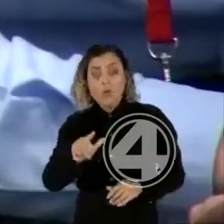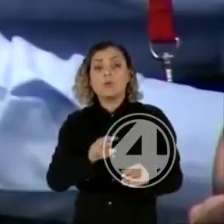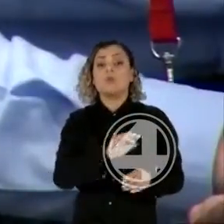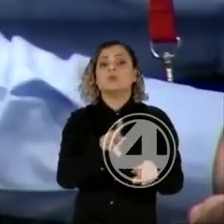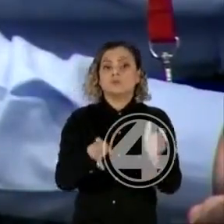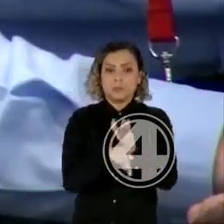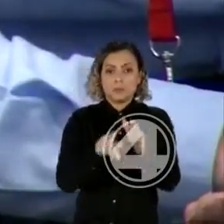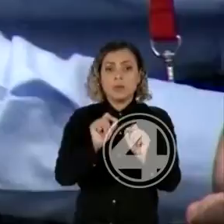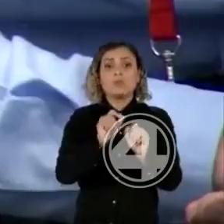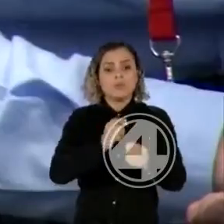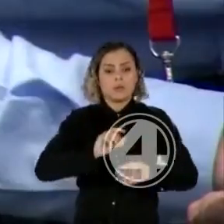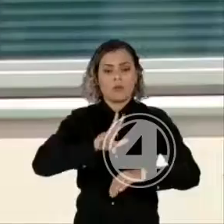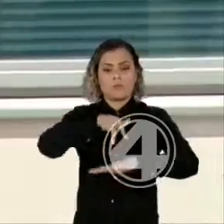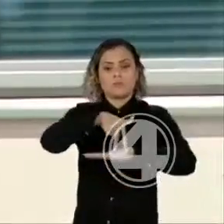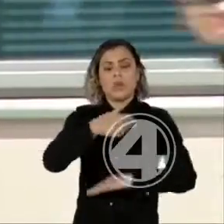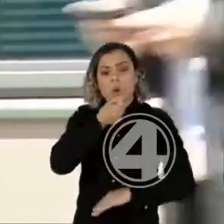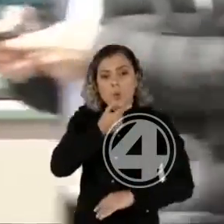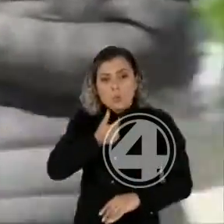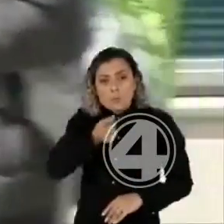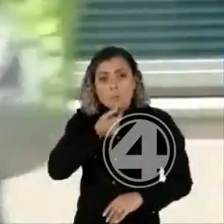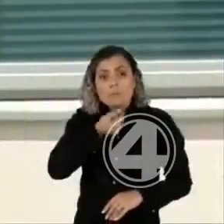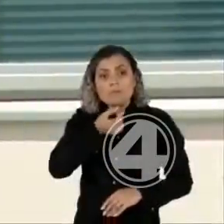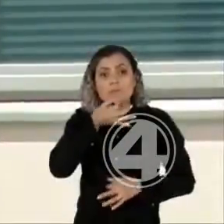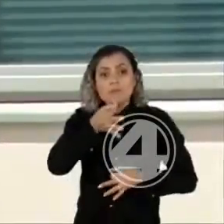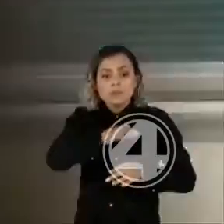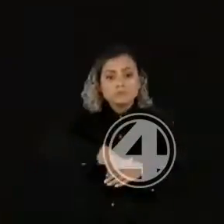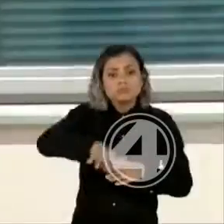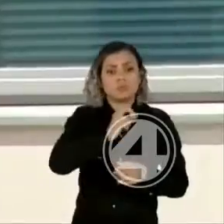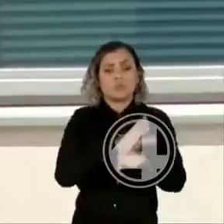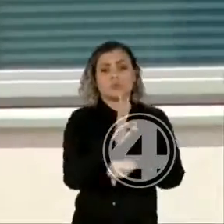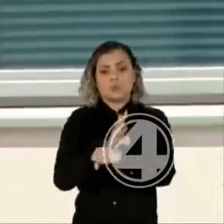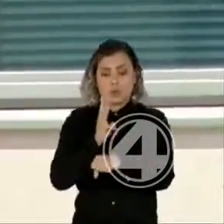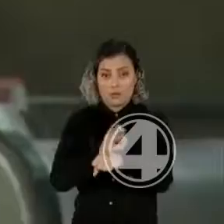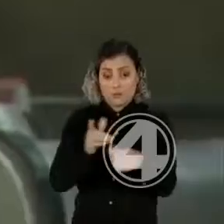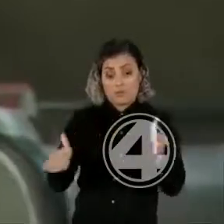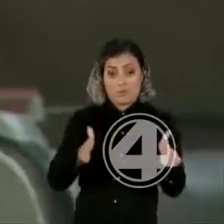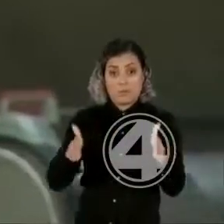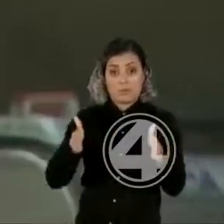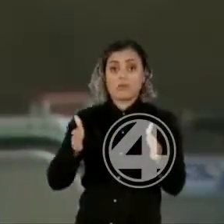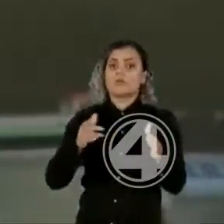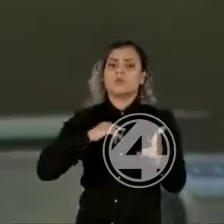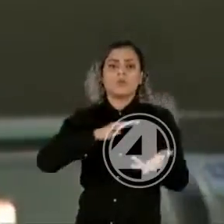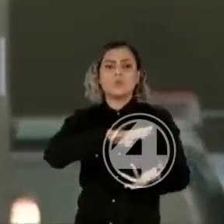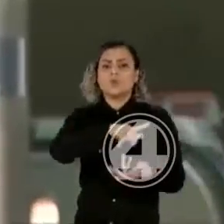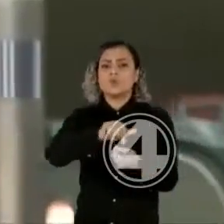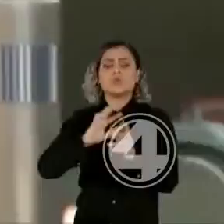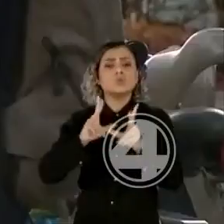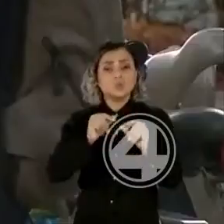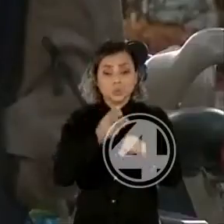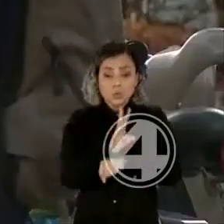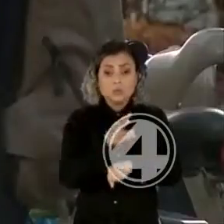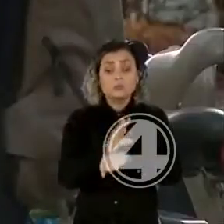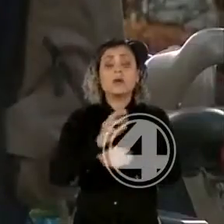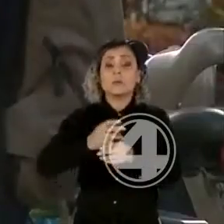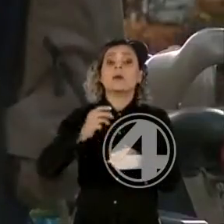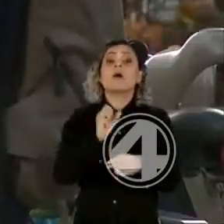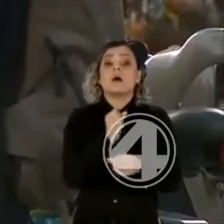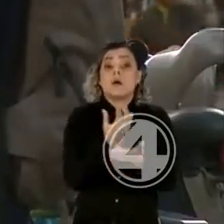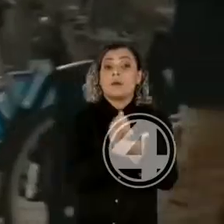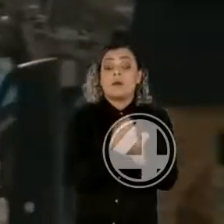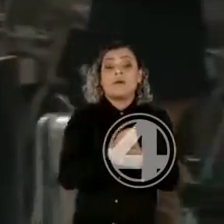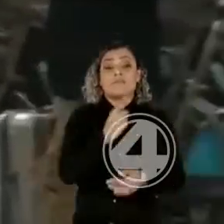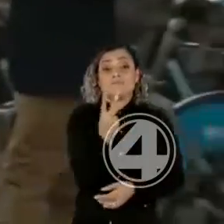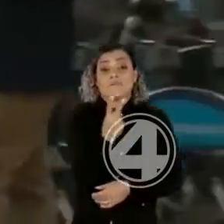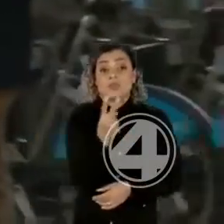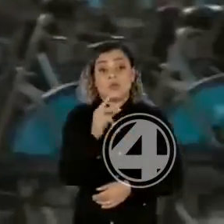em posicionamentos públicos do próprio aplicativo. Neste mesmo período, em todo o mundo, o aplicativo cancelou mais de 22